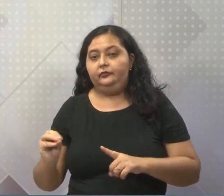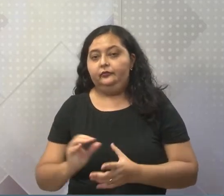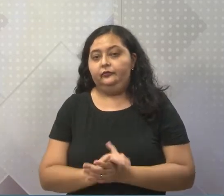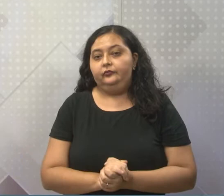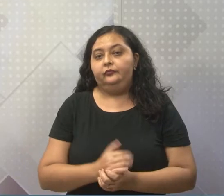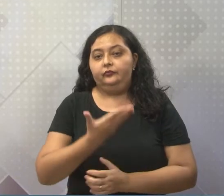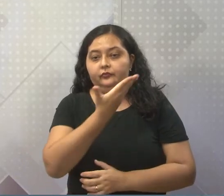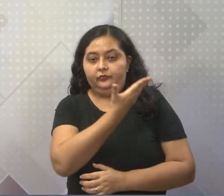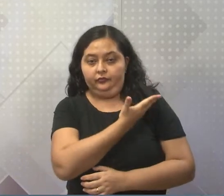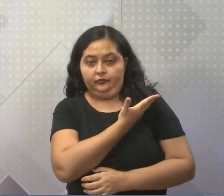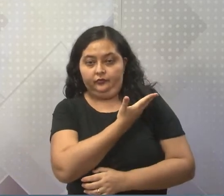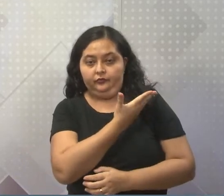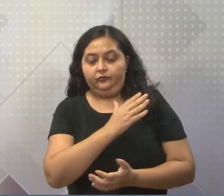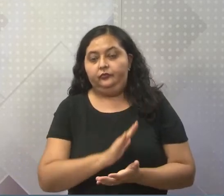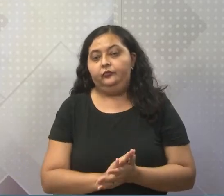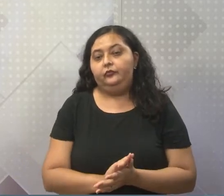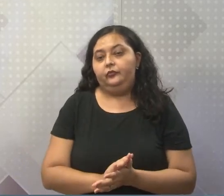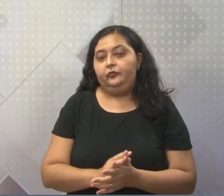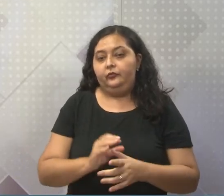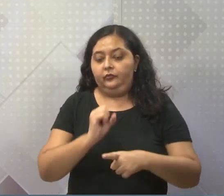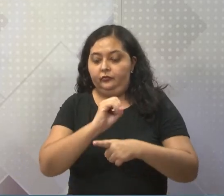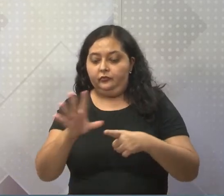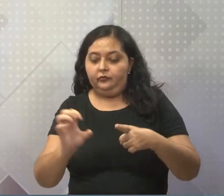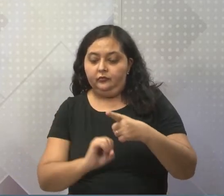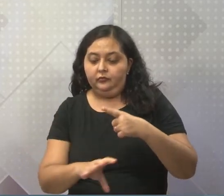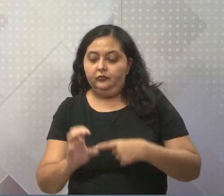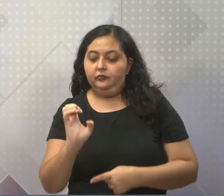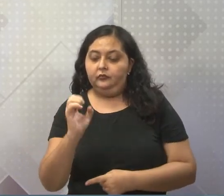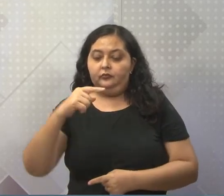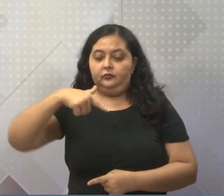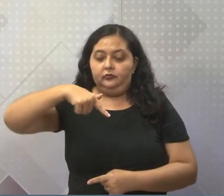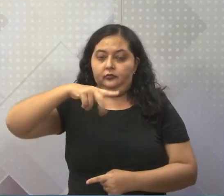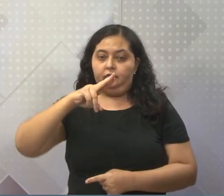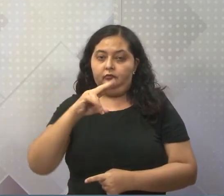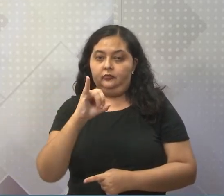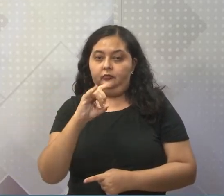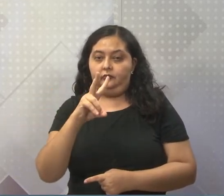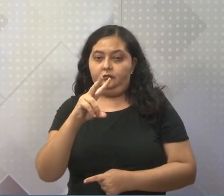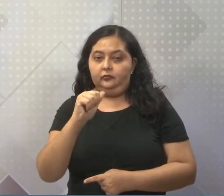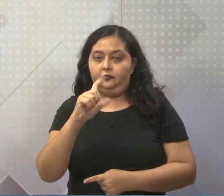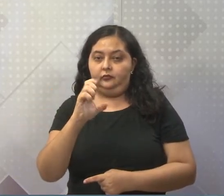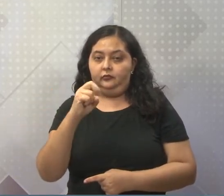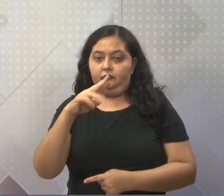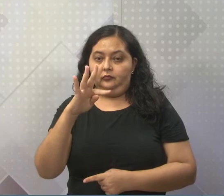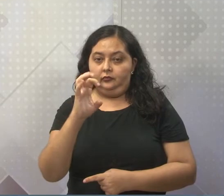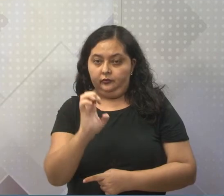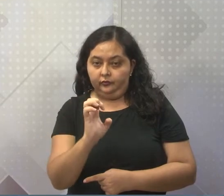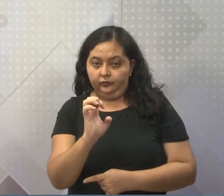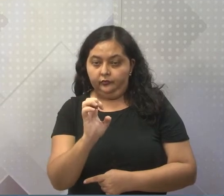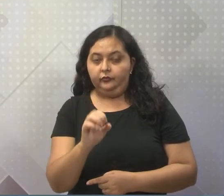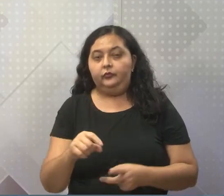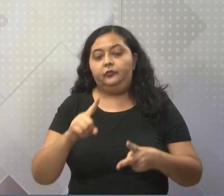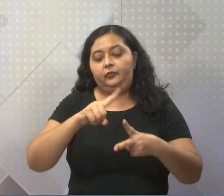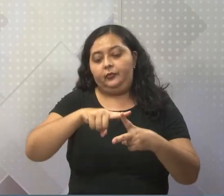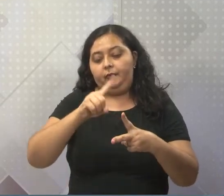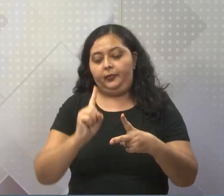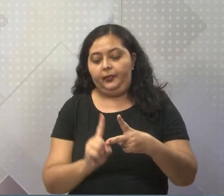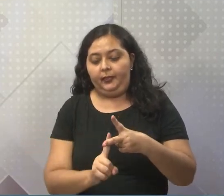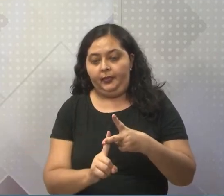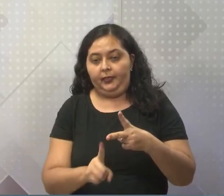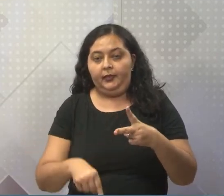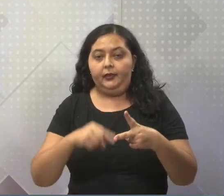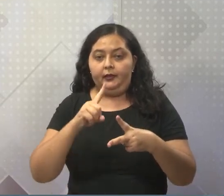minha fração equivalente. Certo? Agora, como eu disse a vocês, nós temos duas formas. A